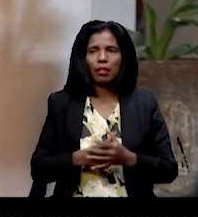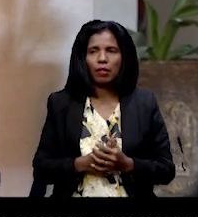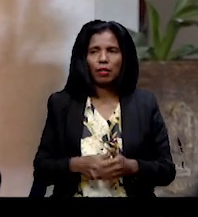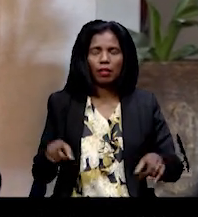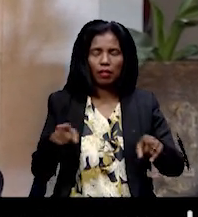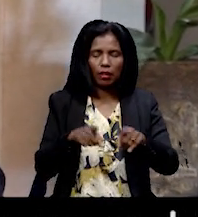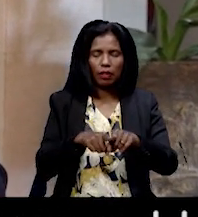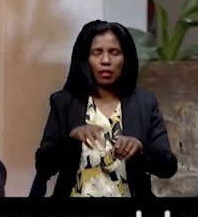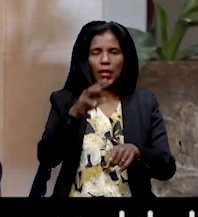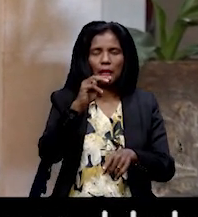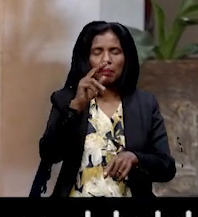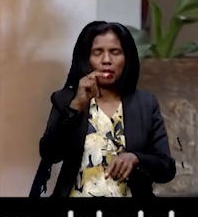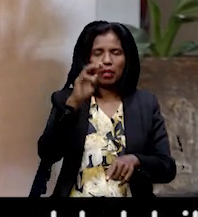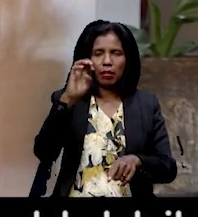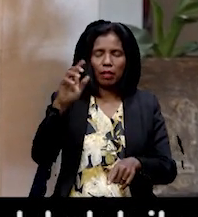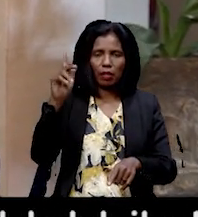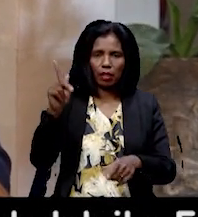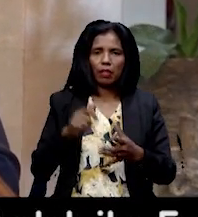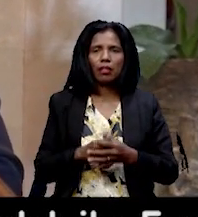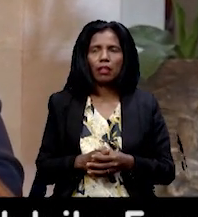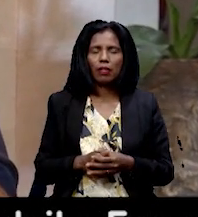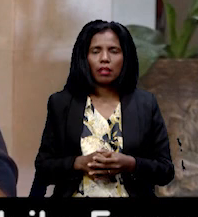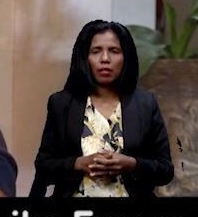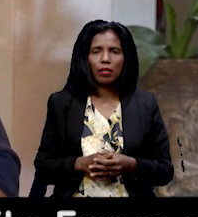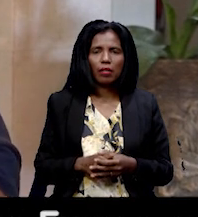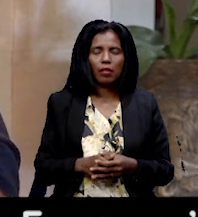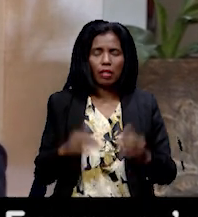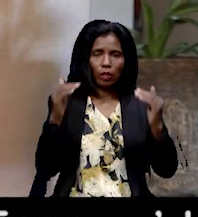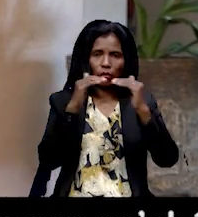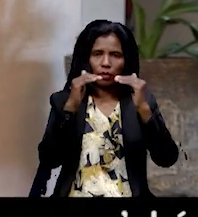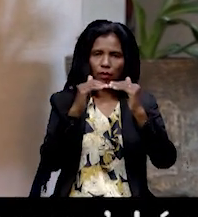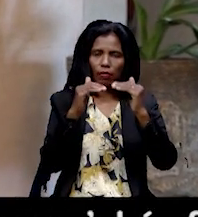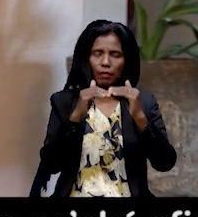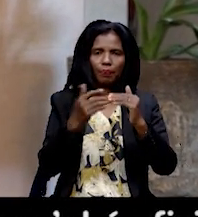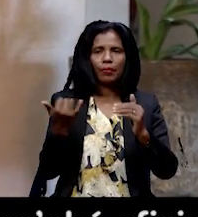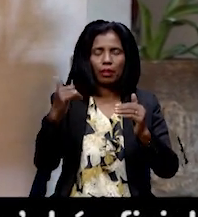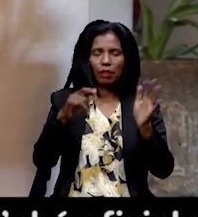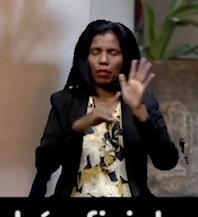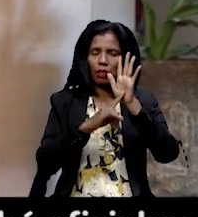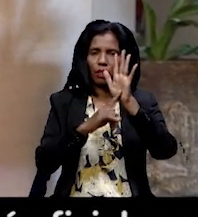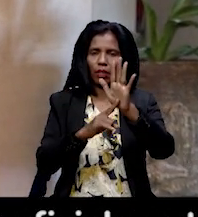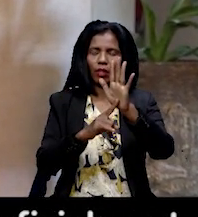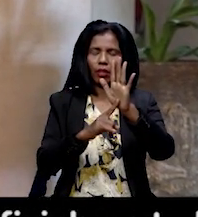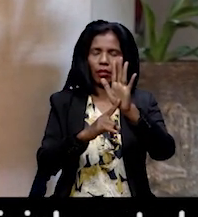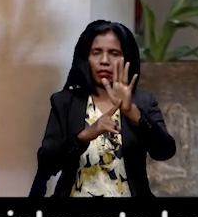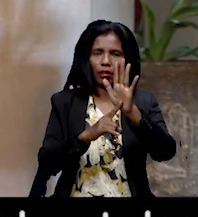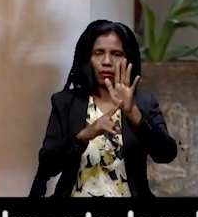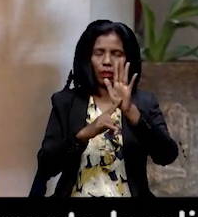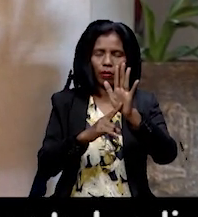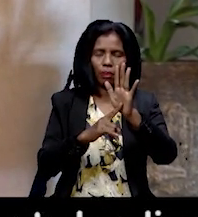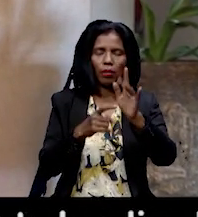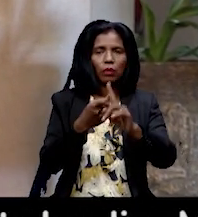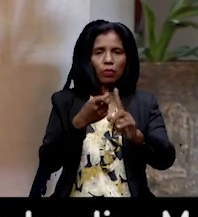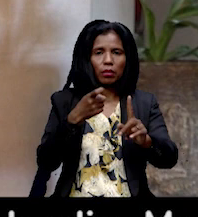Negócios Estrangeiros Indonésia, Nien. Portanto, e a reunião, né, será. Nihato cumprimento o presidente Jokowi,